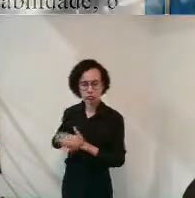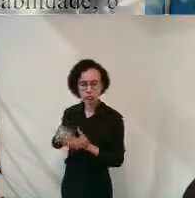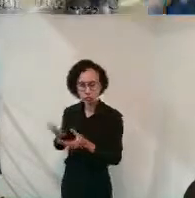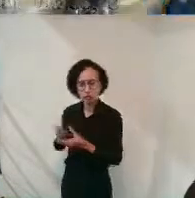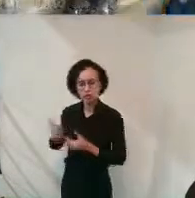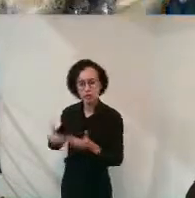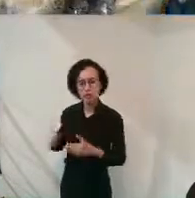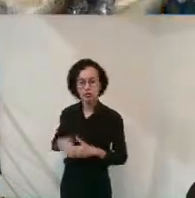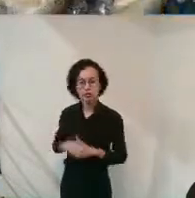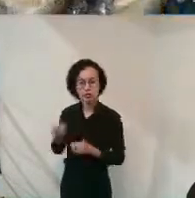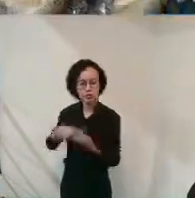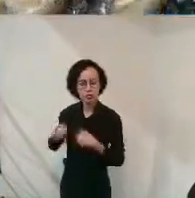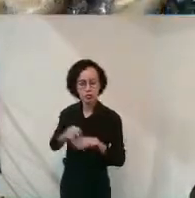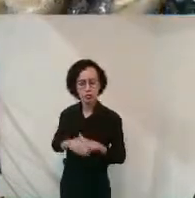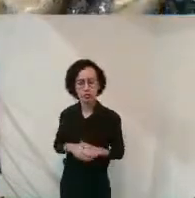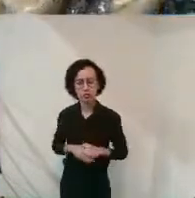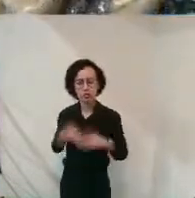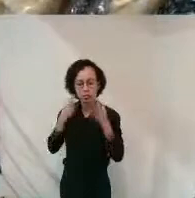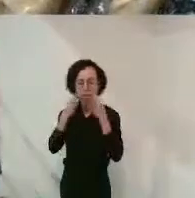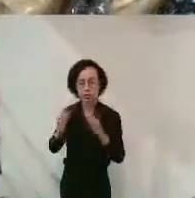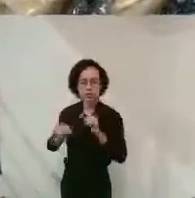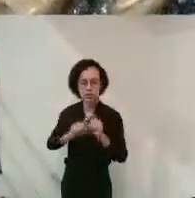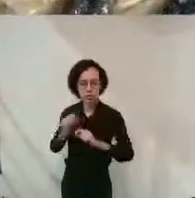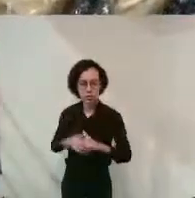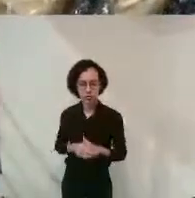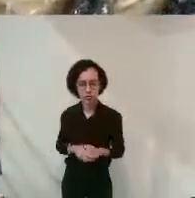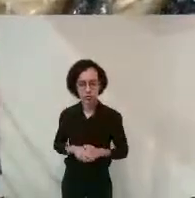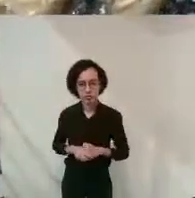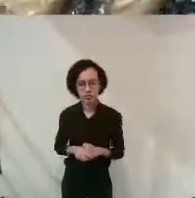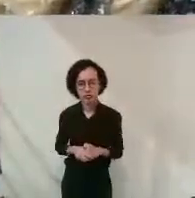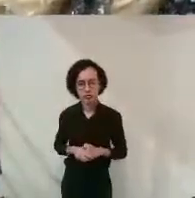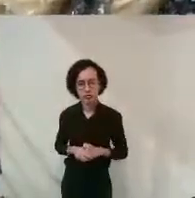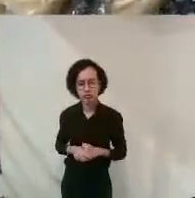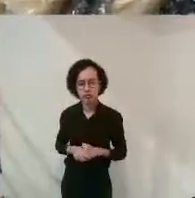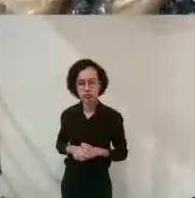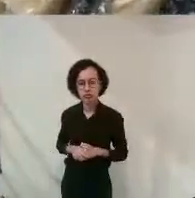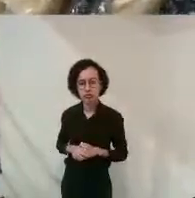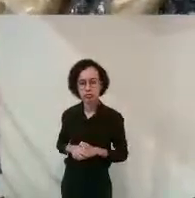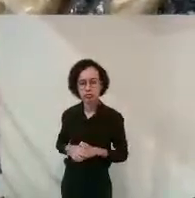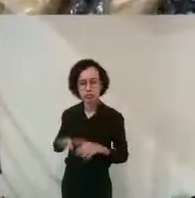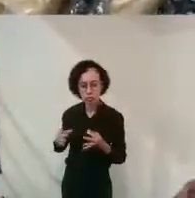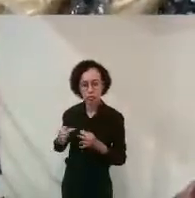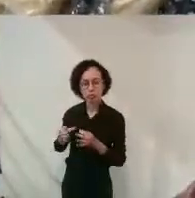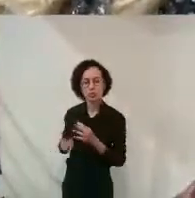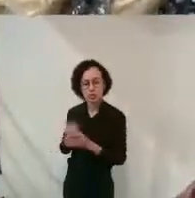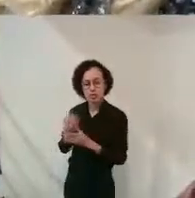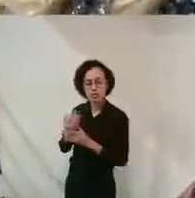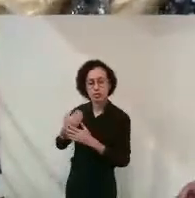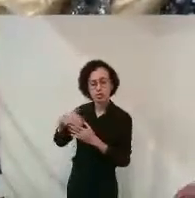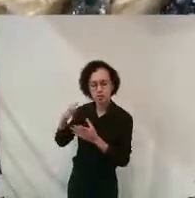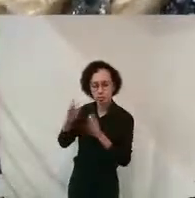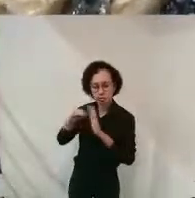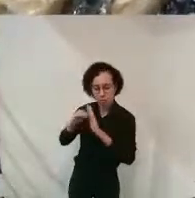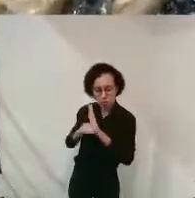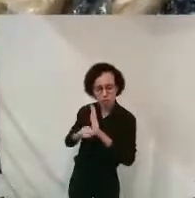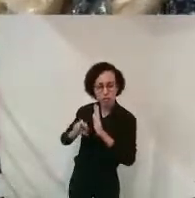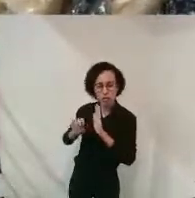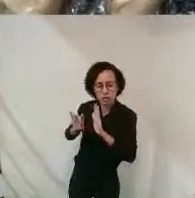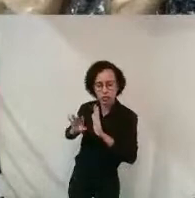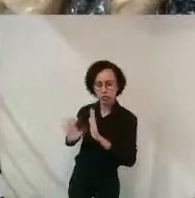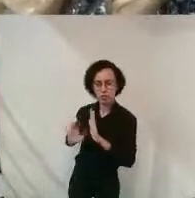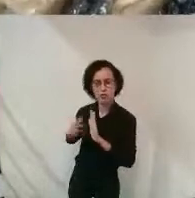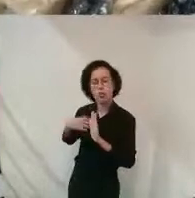Mas, nesse sentido, a gente chama a atenção que a simples elaboração do plano não é motivo para arquivamento desse procedimento. A